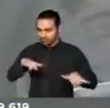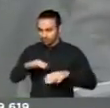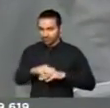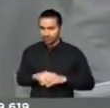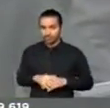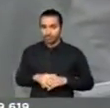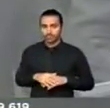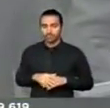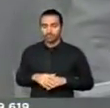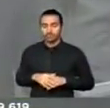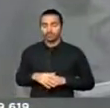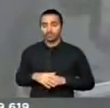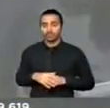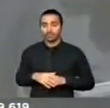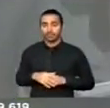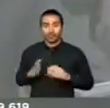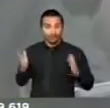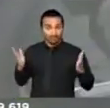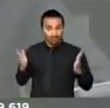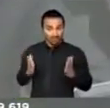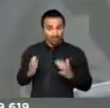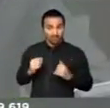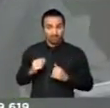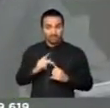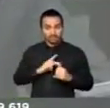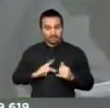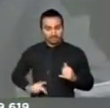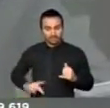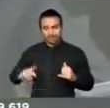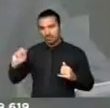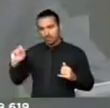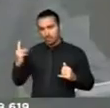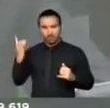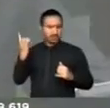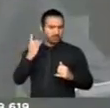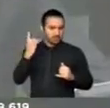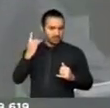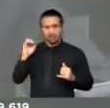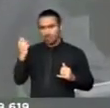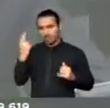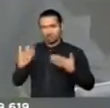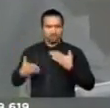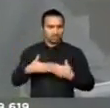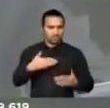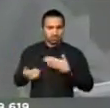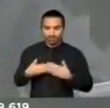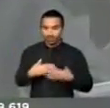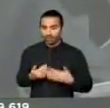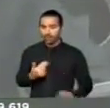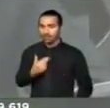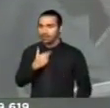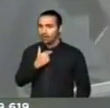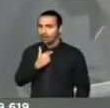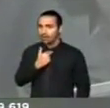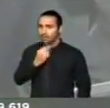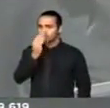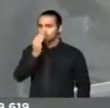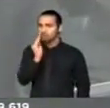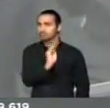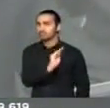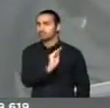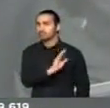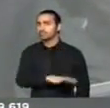pode jamais um presidente da República, um parlamentar, qualquer que seja, ignorar o que as ruas